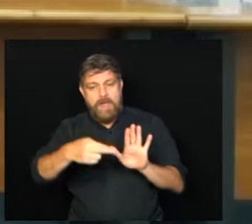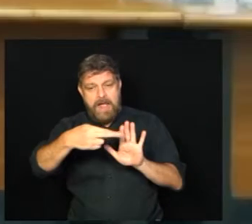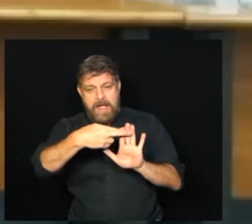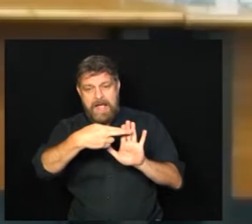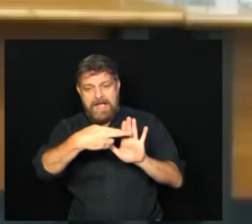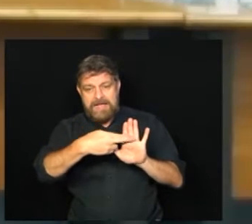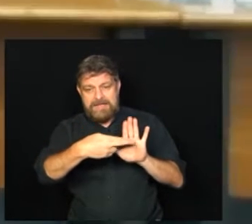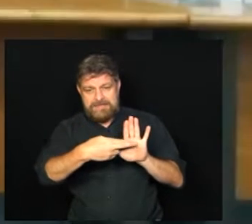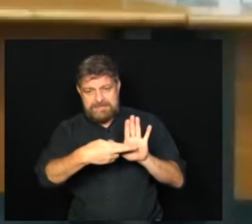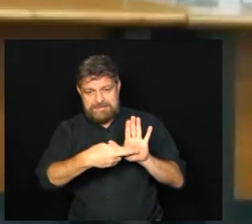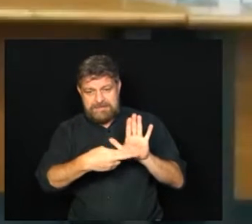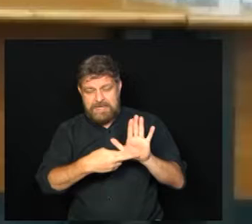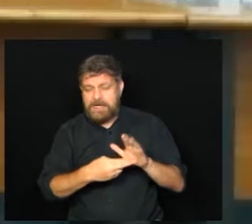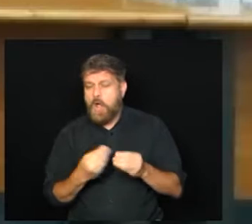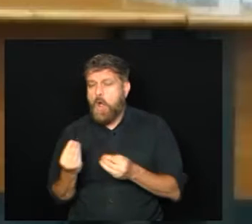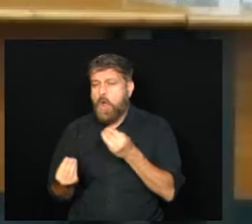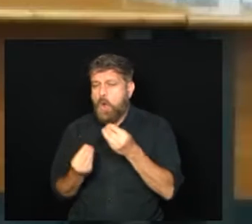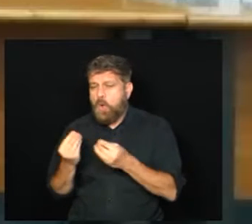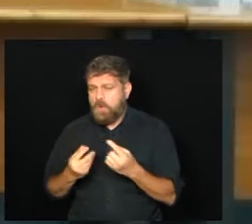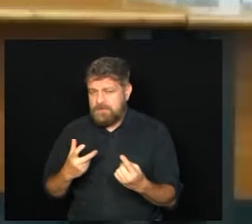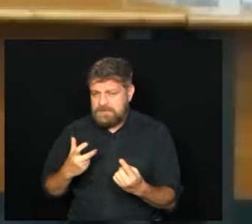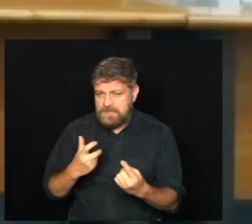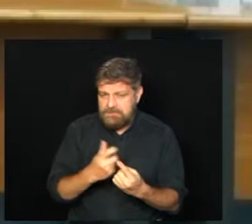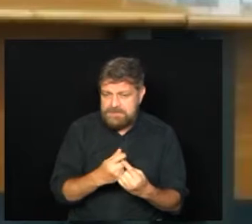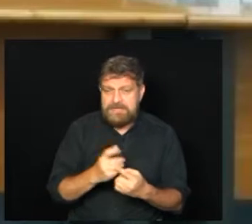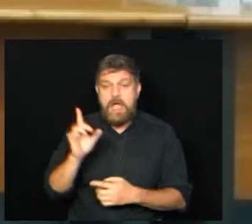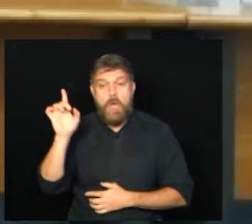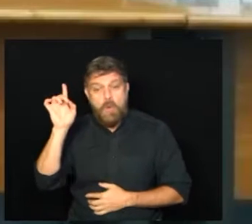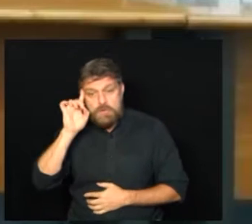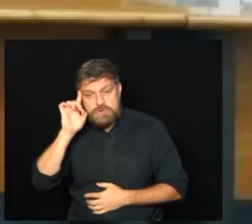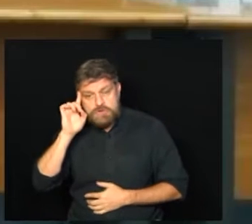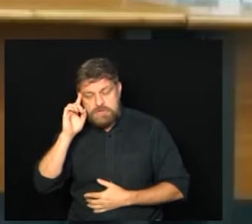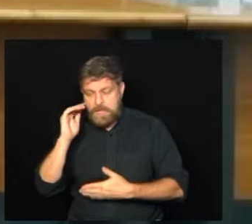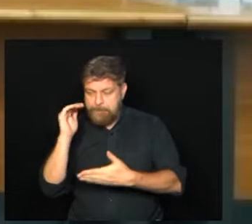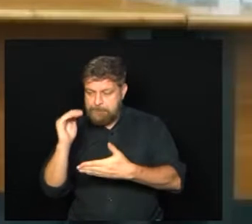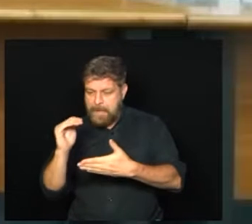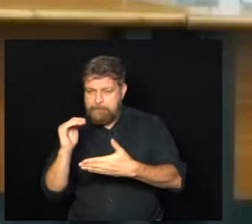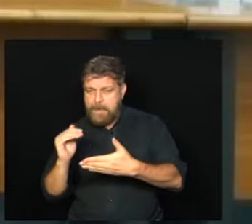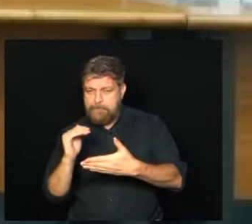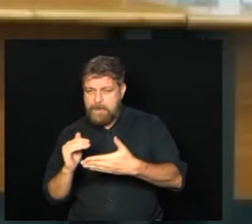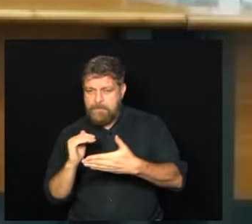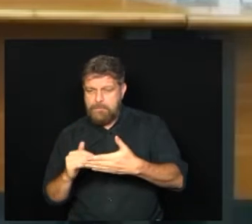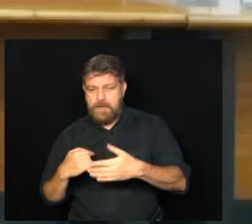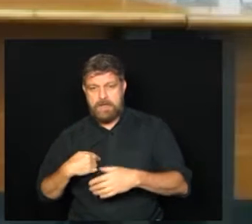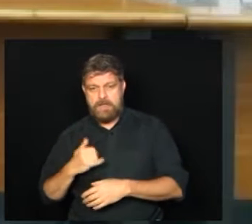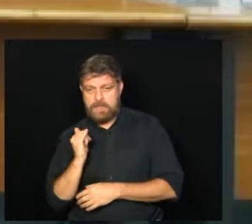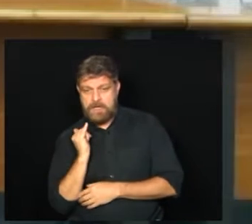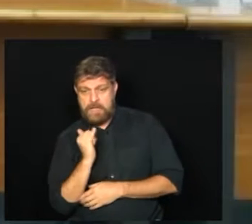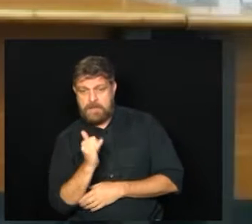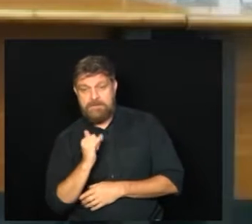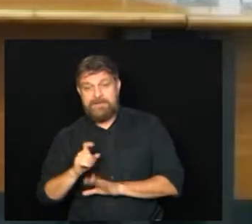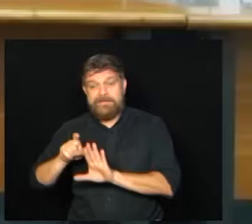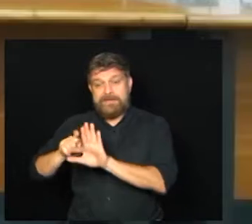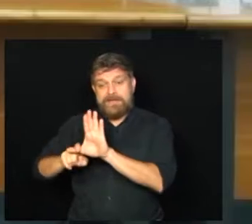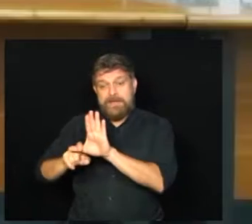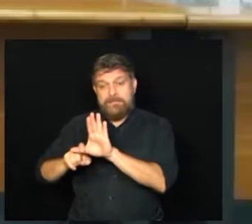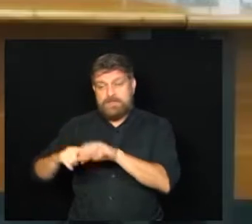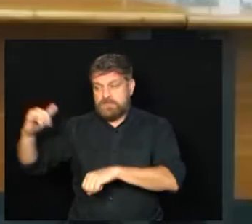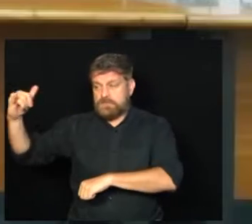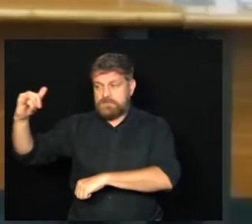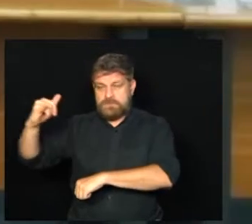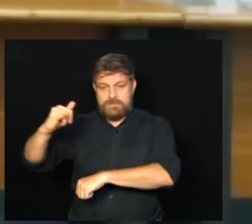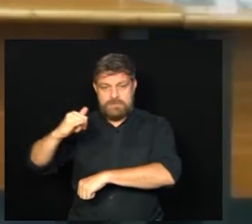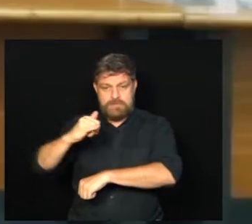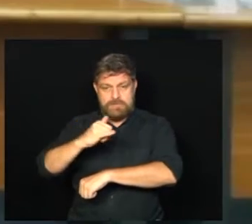como será a vacinação, qual será o calendário de vacinação. E sempre eu digo, depende, claro, da chegada das doses